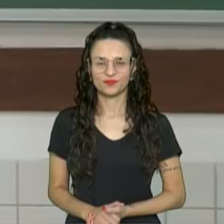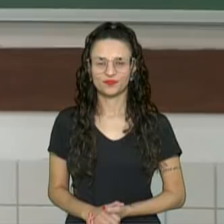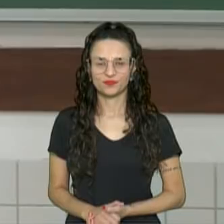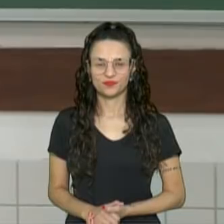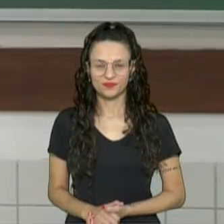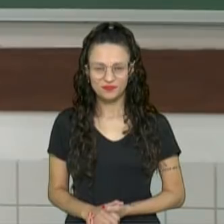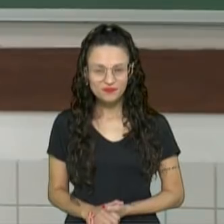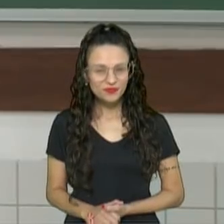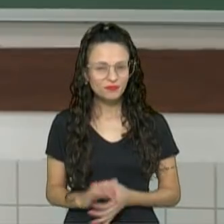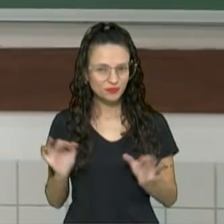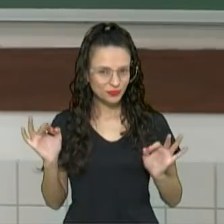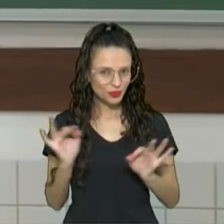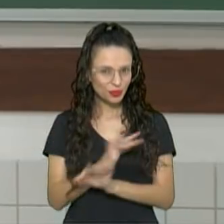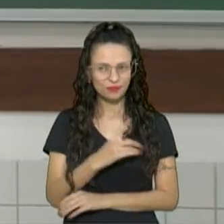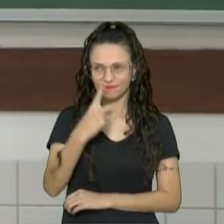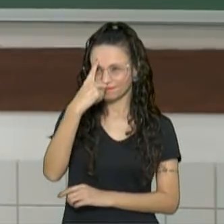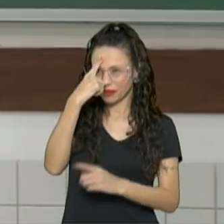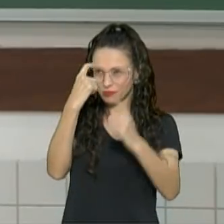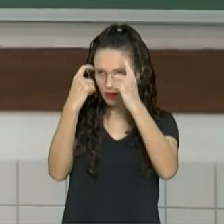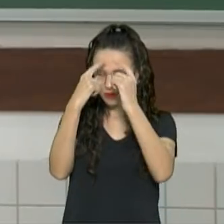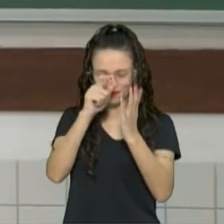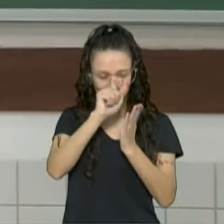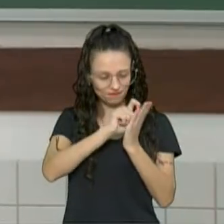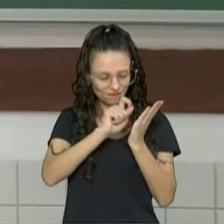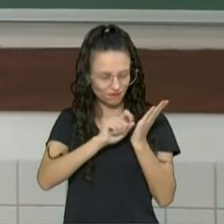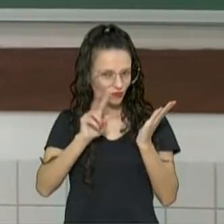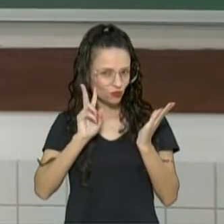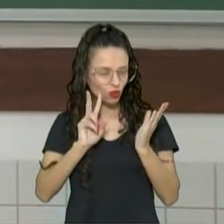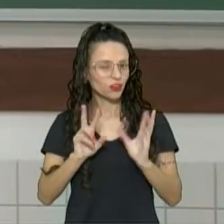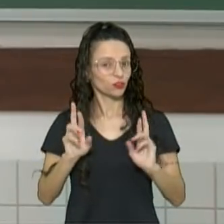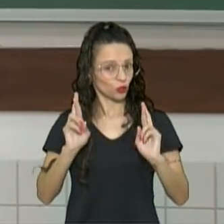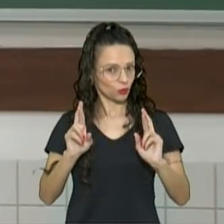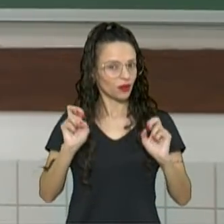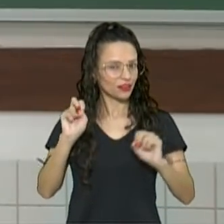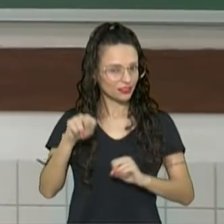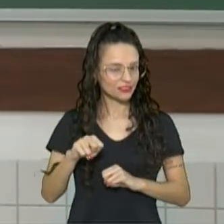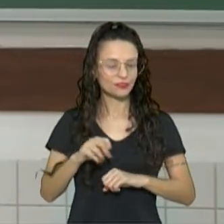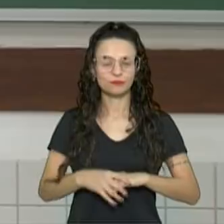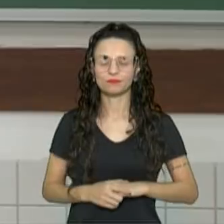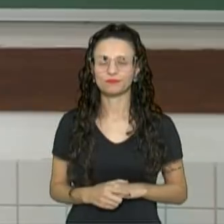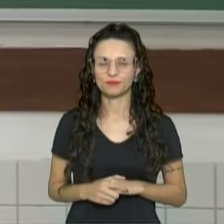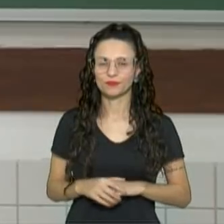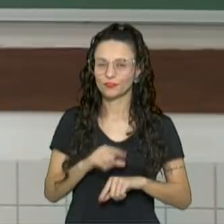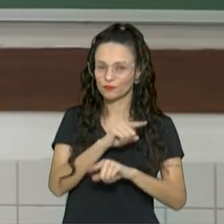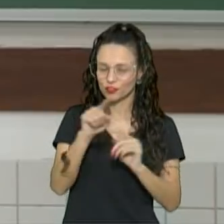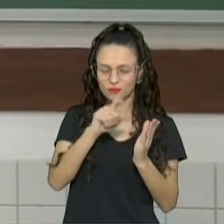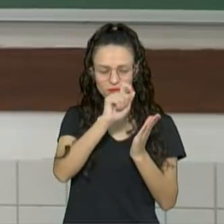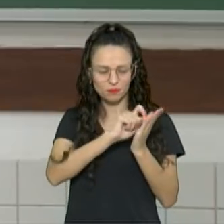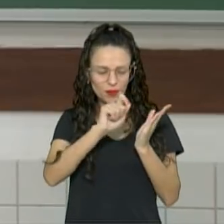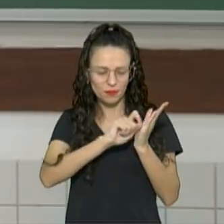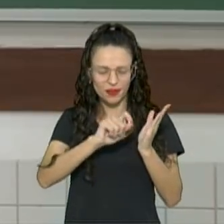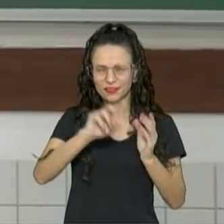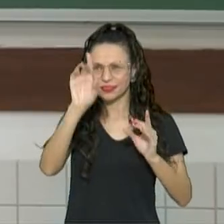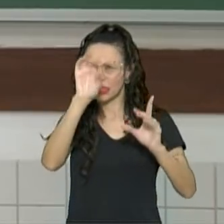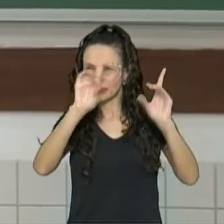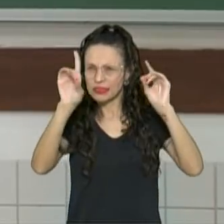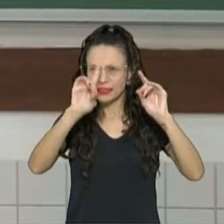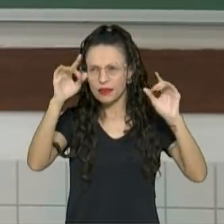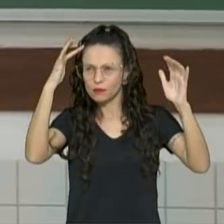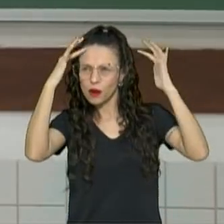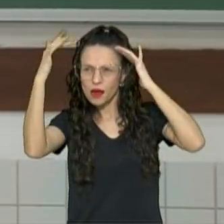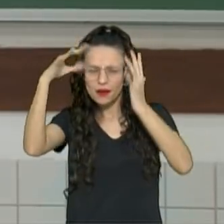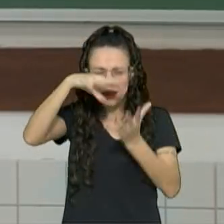E aí, inventaram suas histórias? Espero que sim, hein? Que tenha ficado bem divertida a história de vocês com seus seres sobrenaturais.